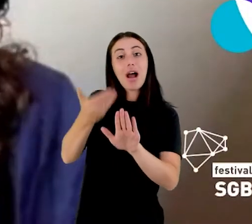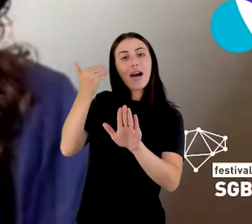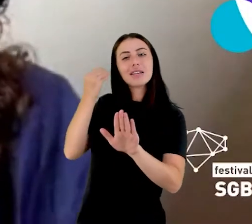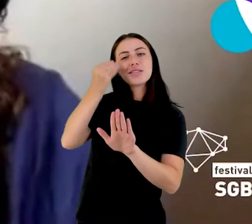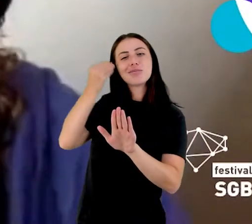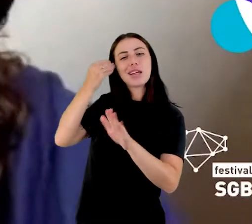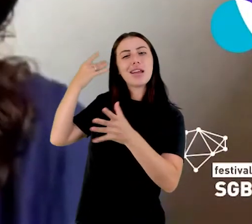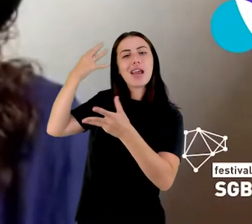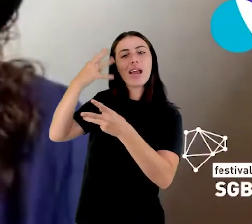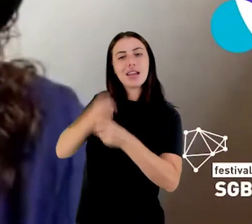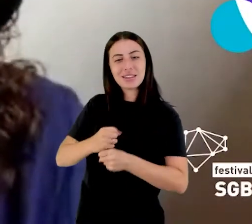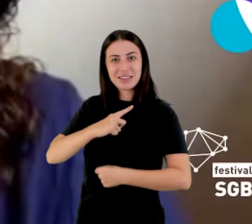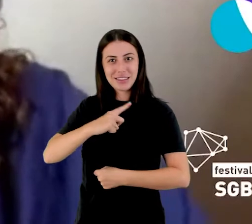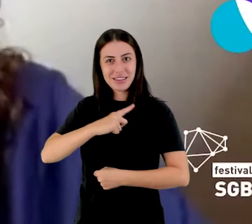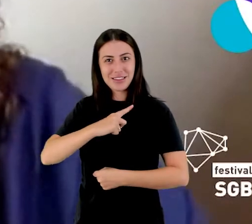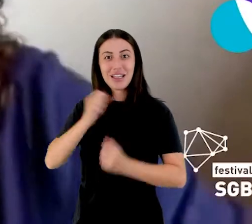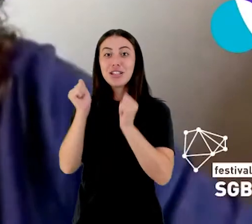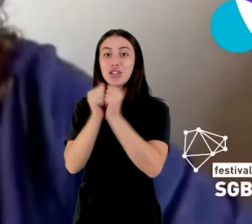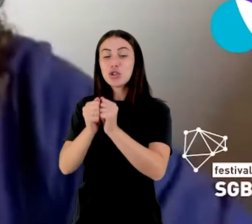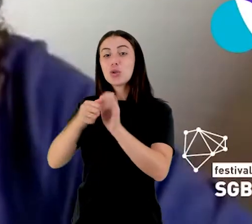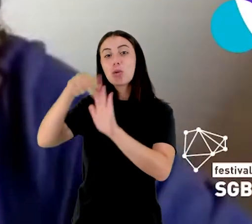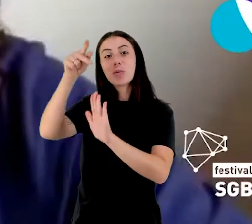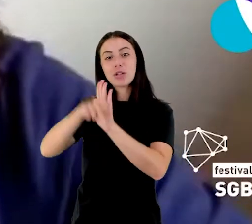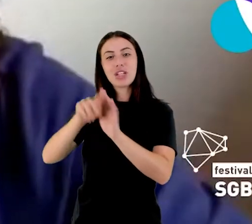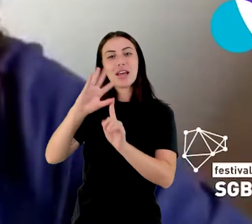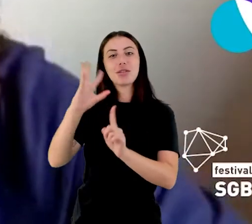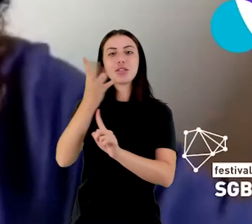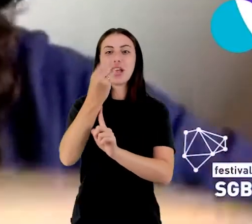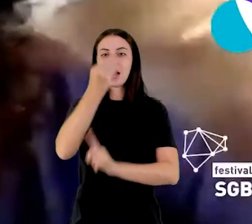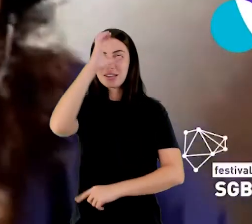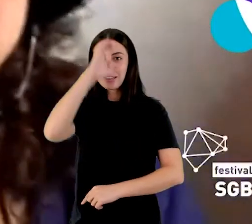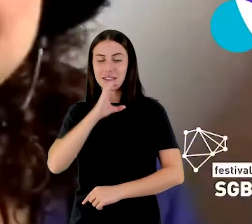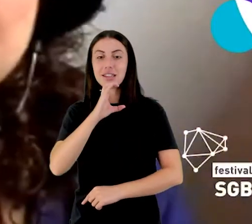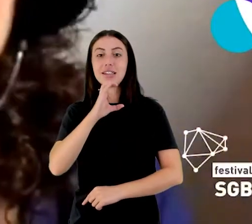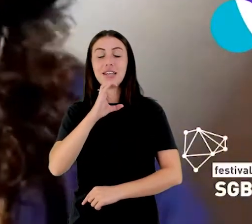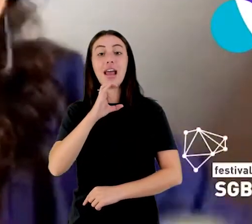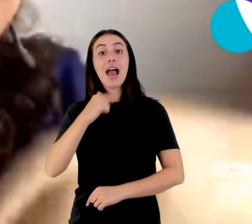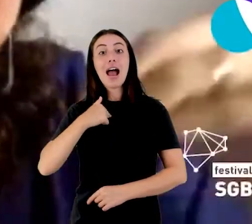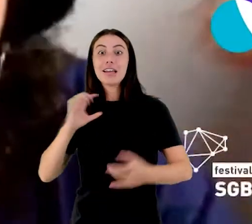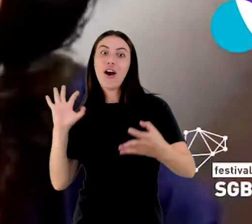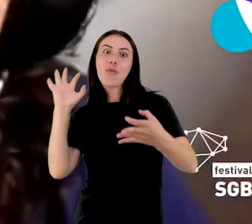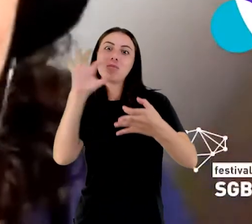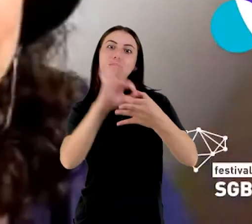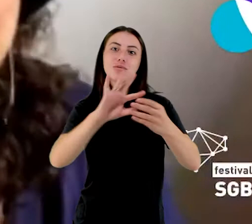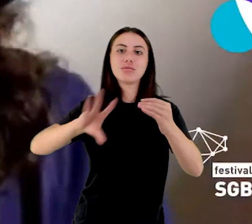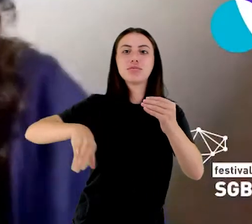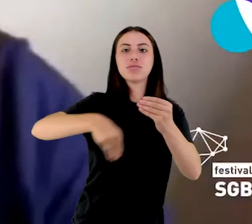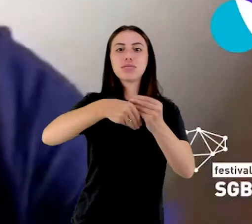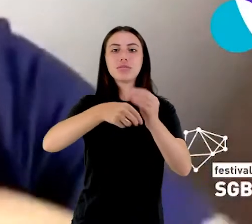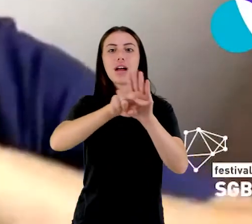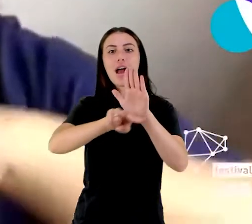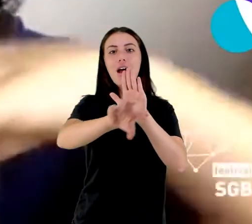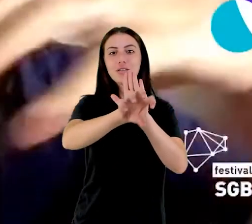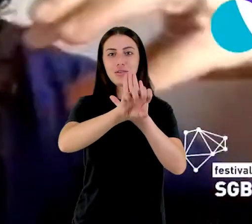que eu tinha em comunicação, né? E o conhecimento que eu tinha em mídia, em desenvolvimento de